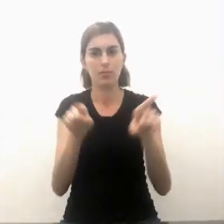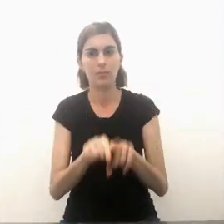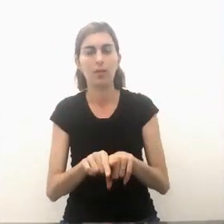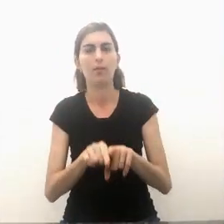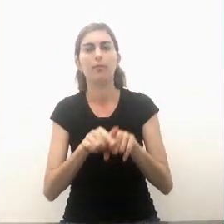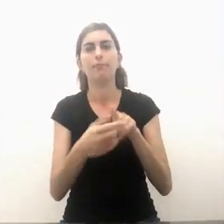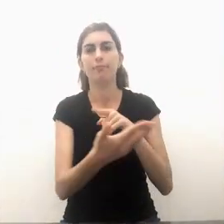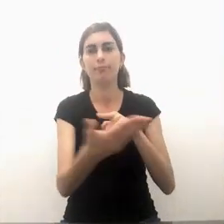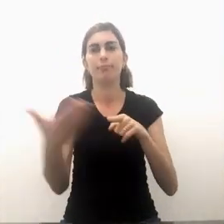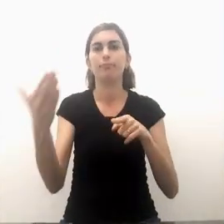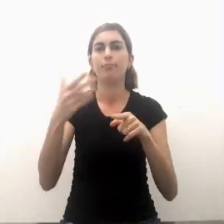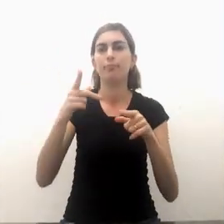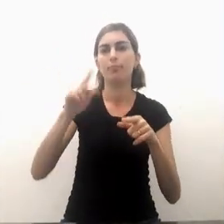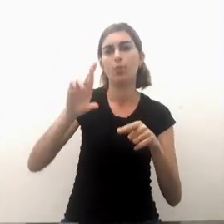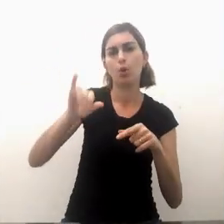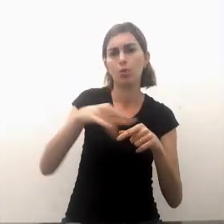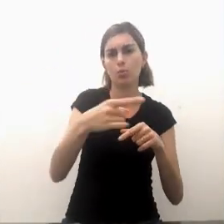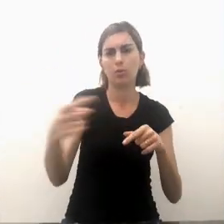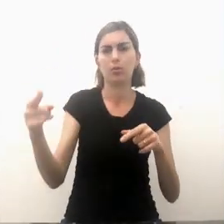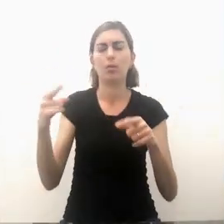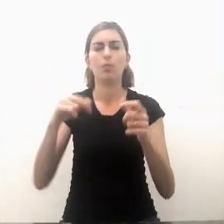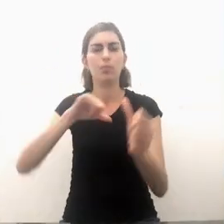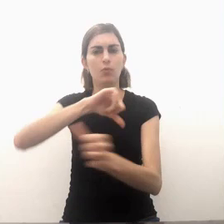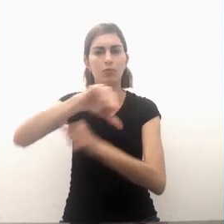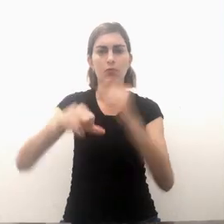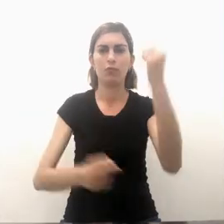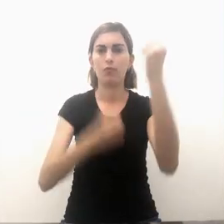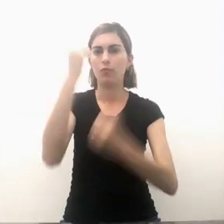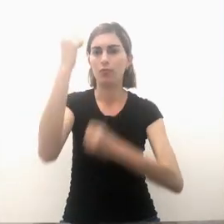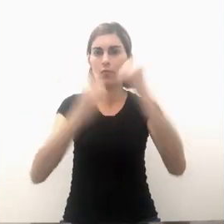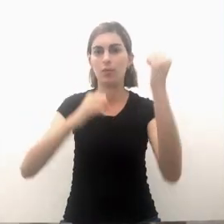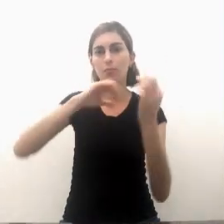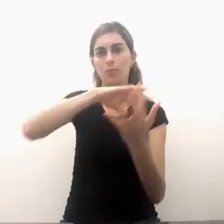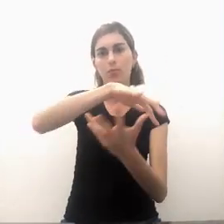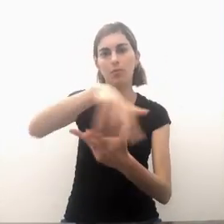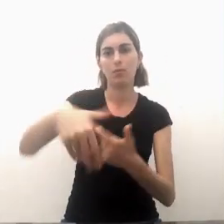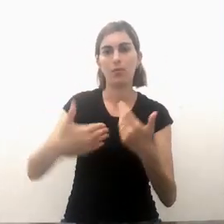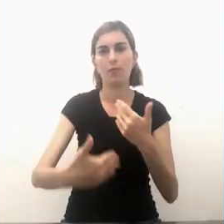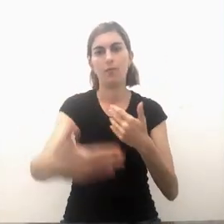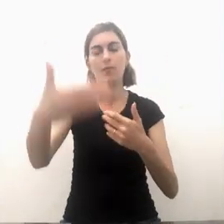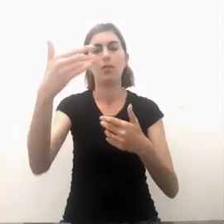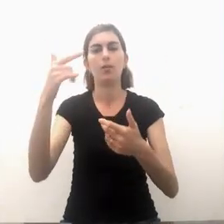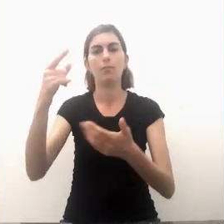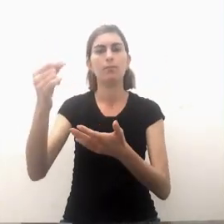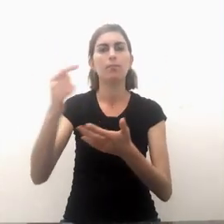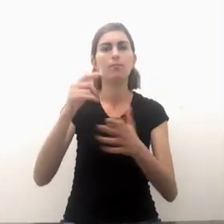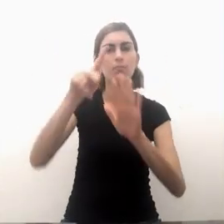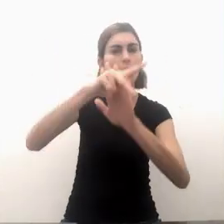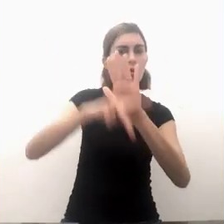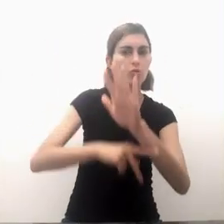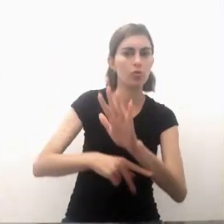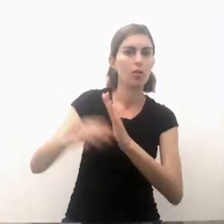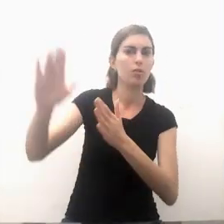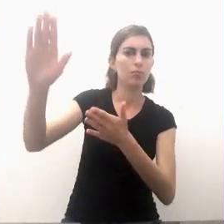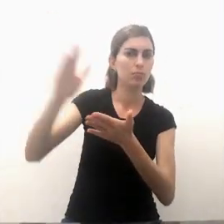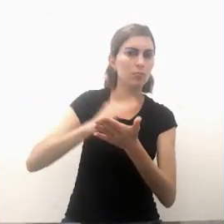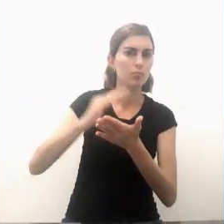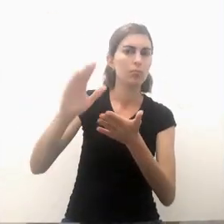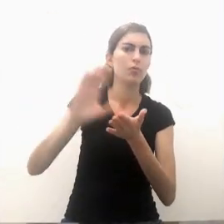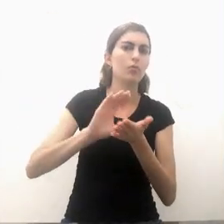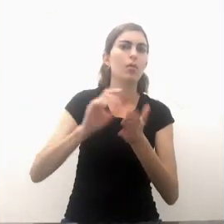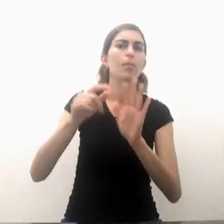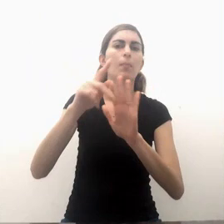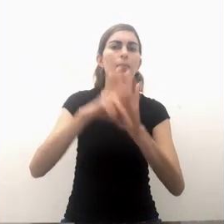meio dessa produção, né, por se tornar a fábrica do mundo, ela vai receber muitos projetos, né,